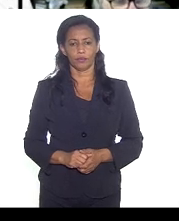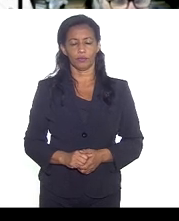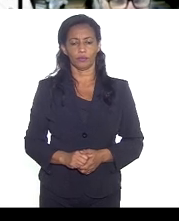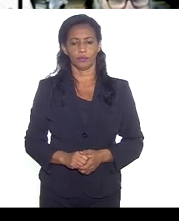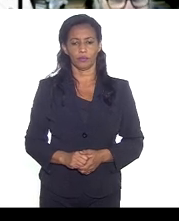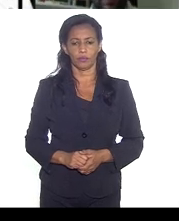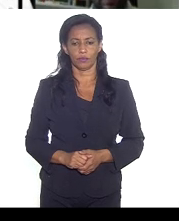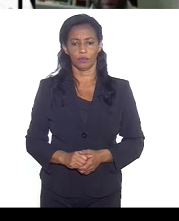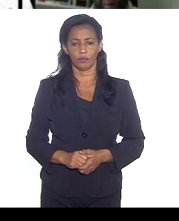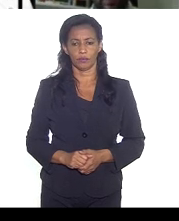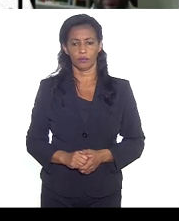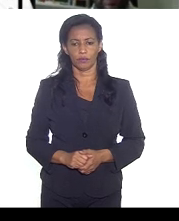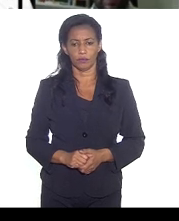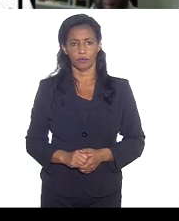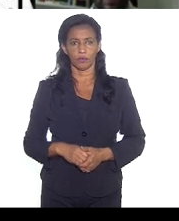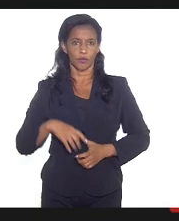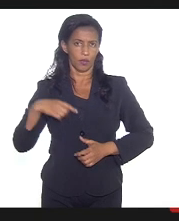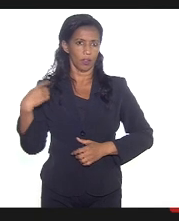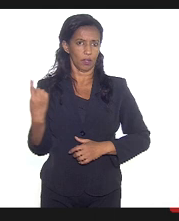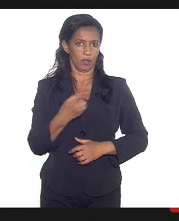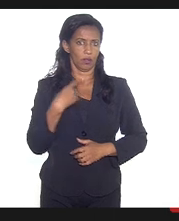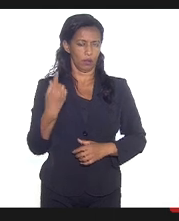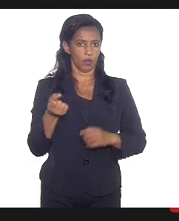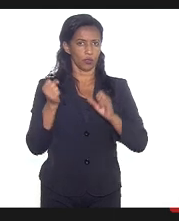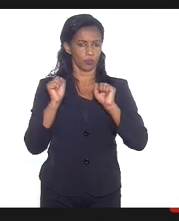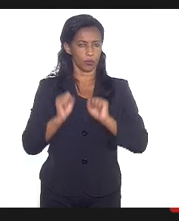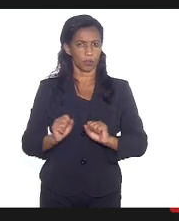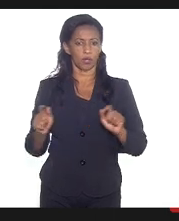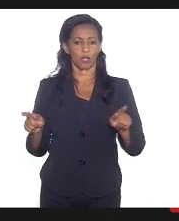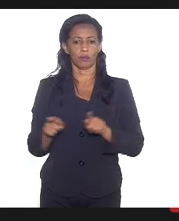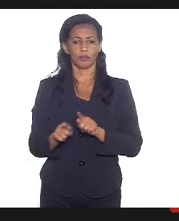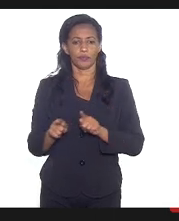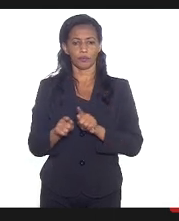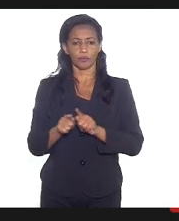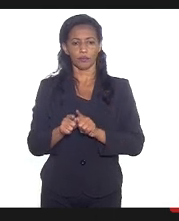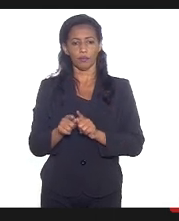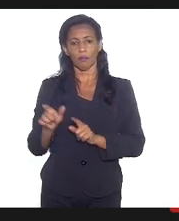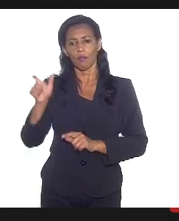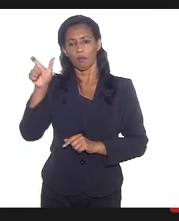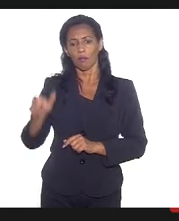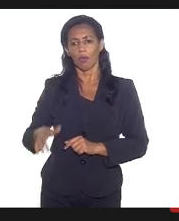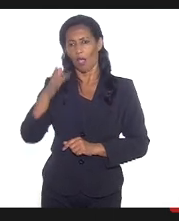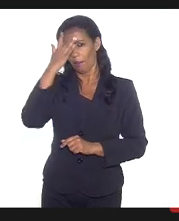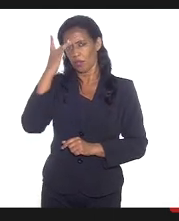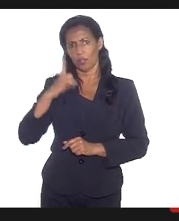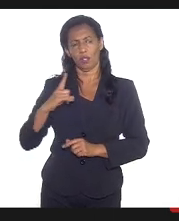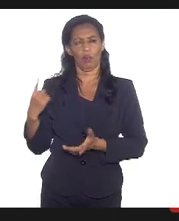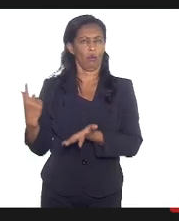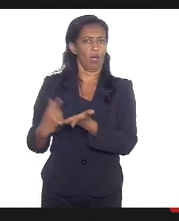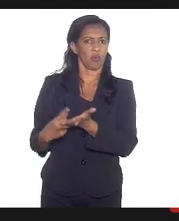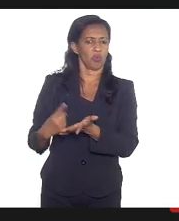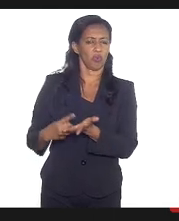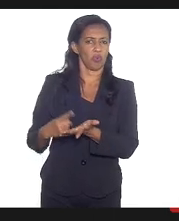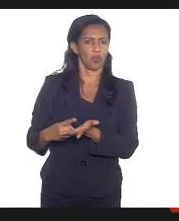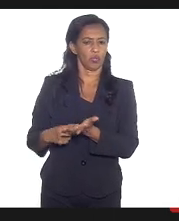E é claro, assim, nós prevendo também a possibilidade do contribuinte simplesmente aderir ao acordo, simplesmente